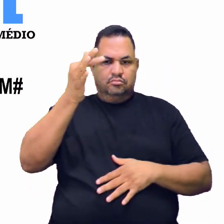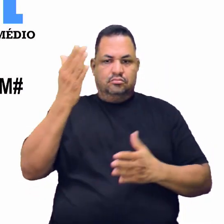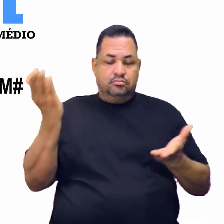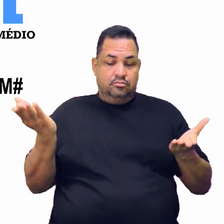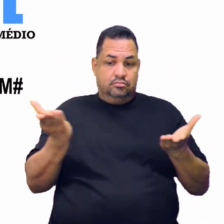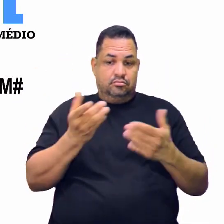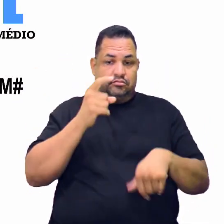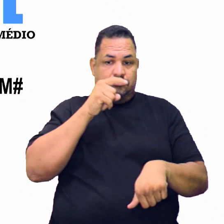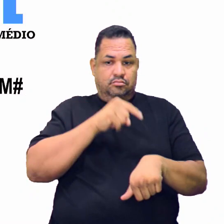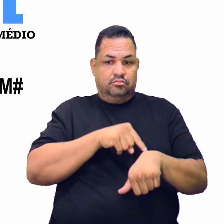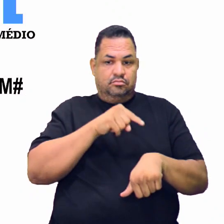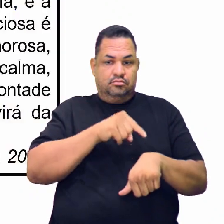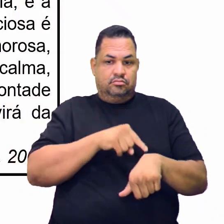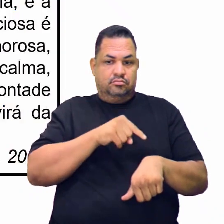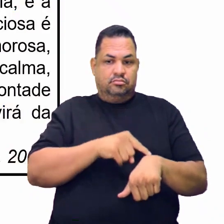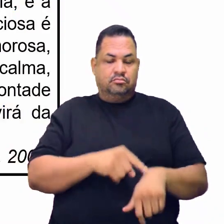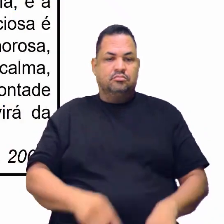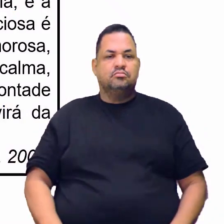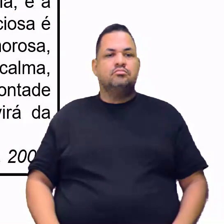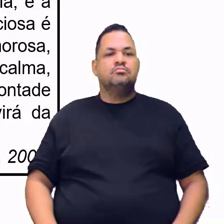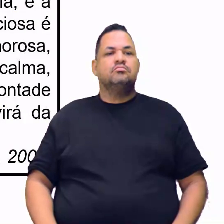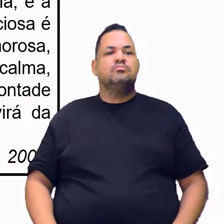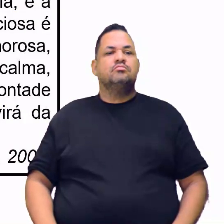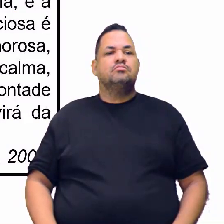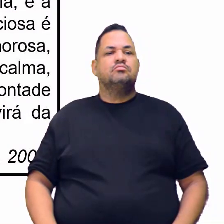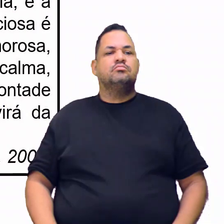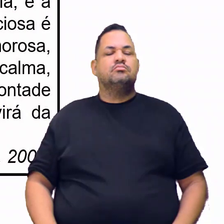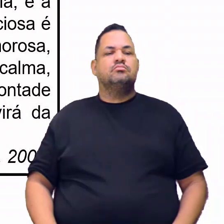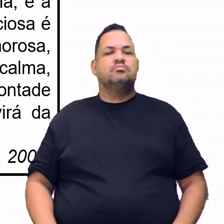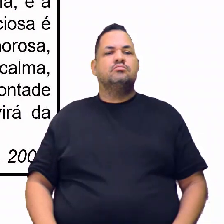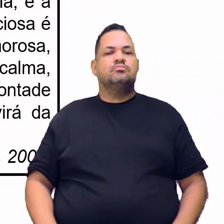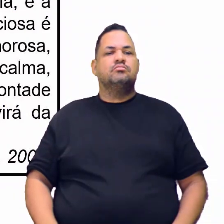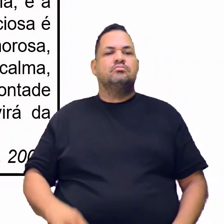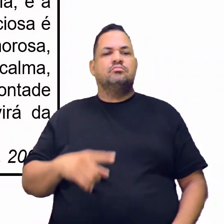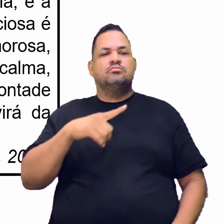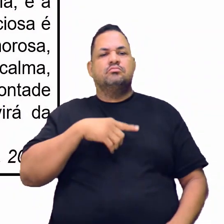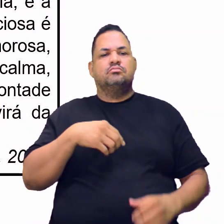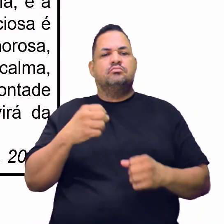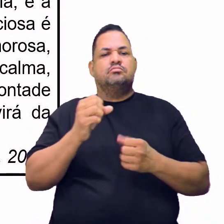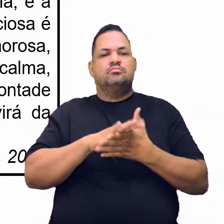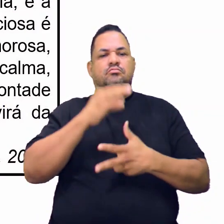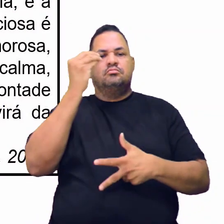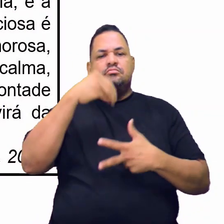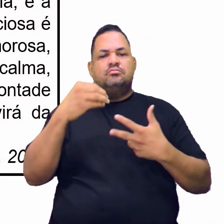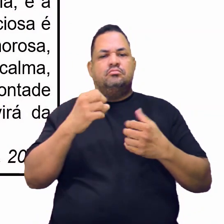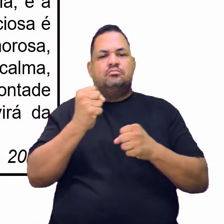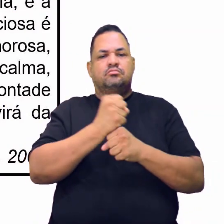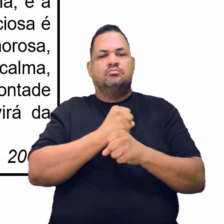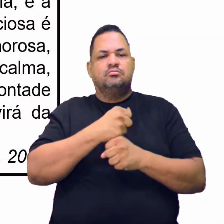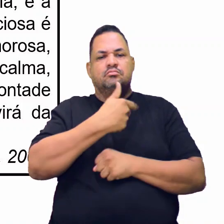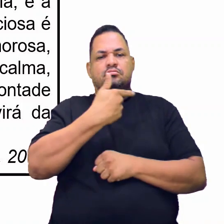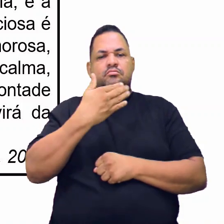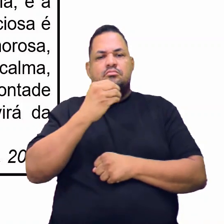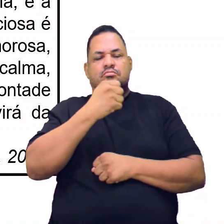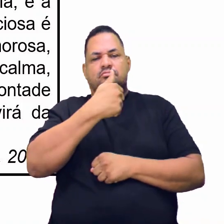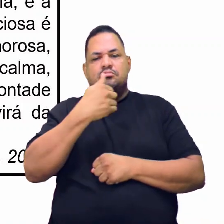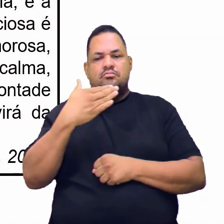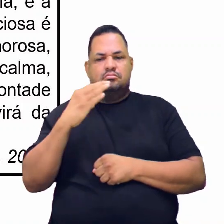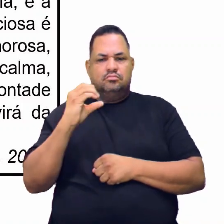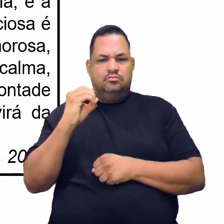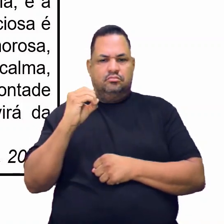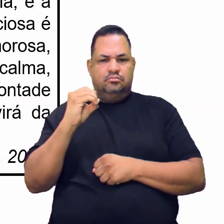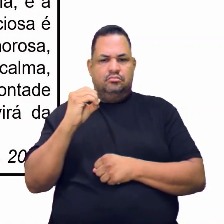é agora. Temos aqui o Enem de 2010, uma questão, né, que